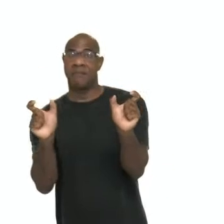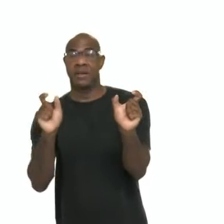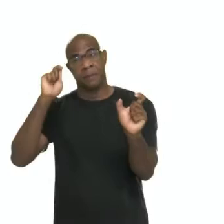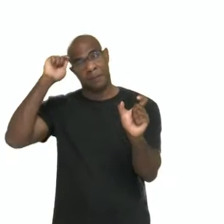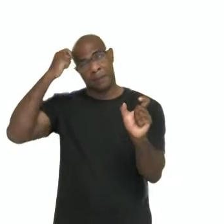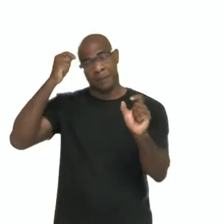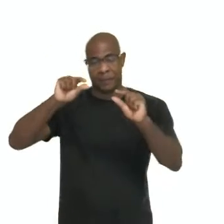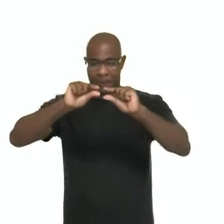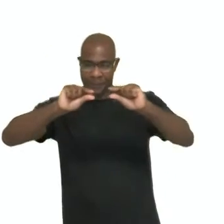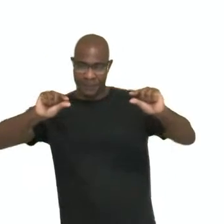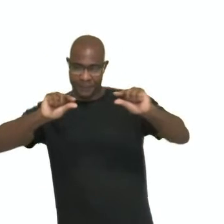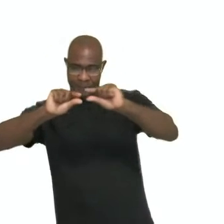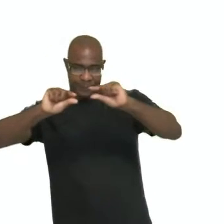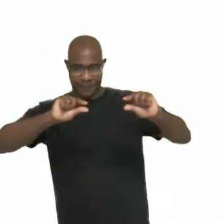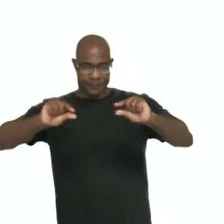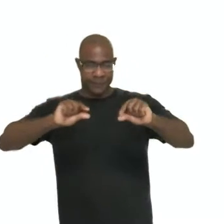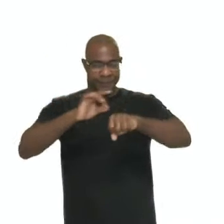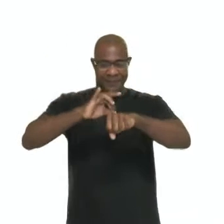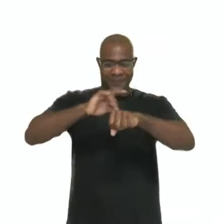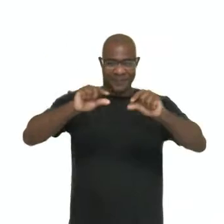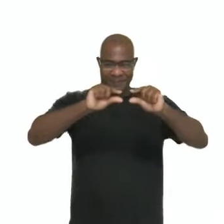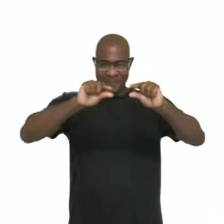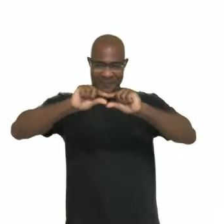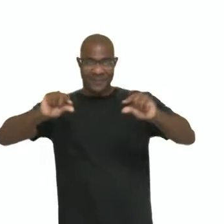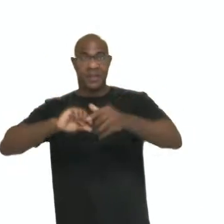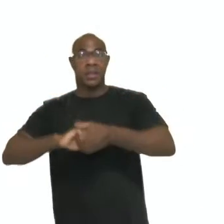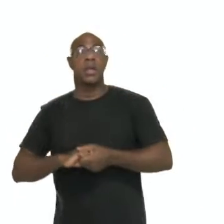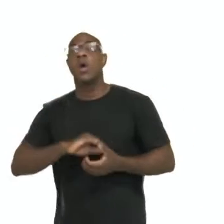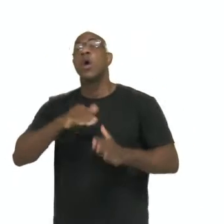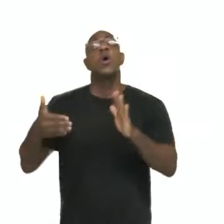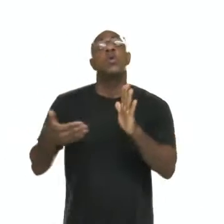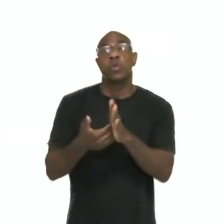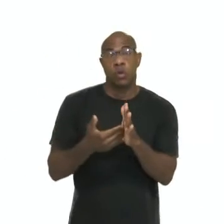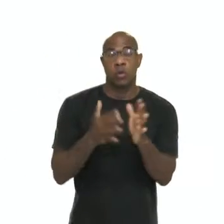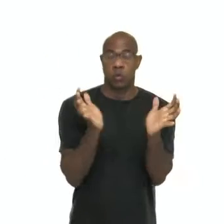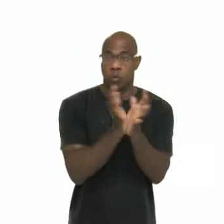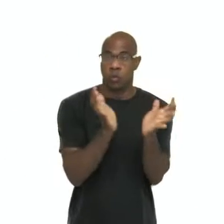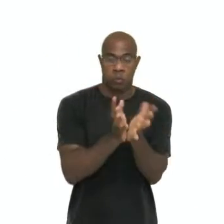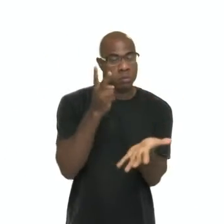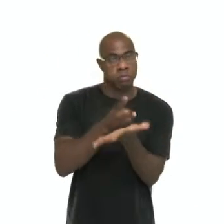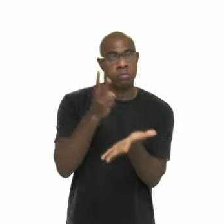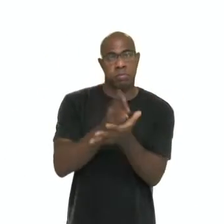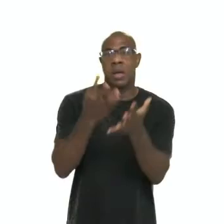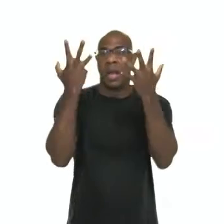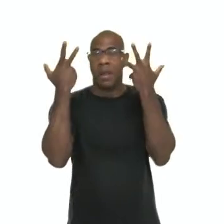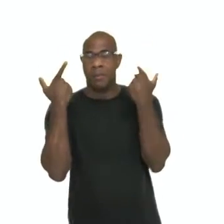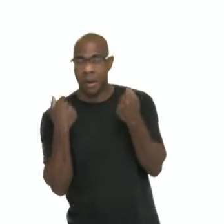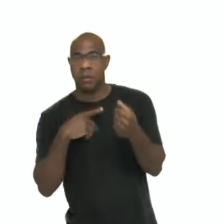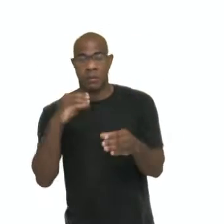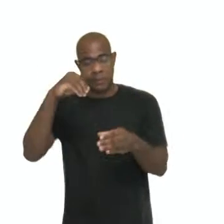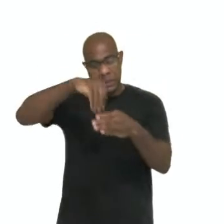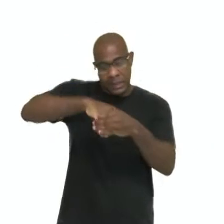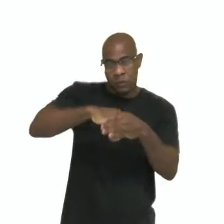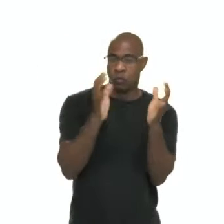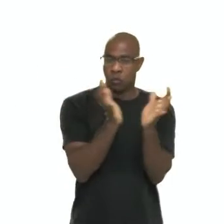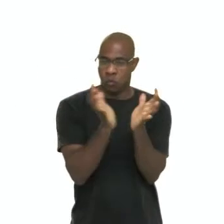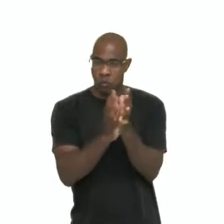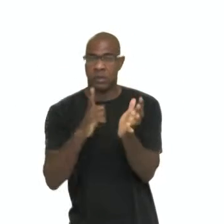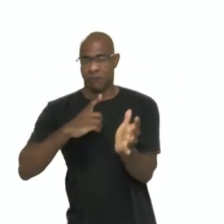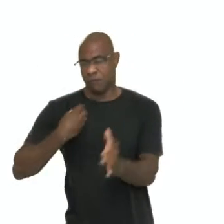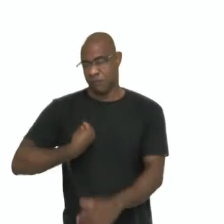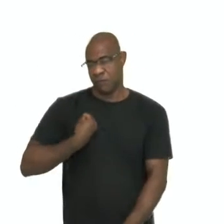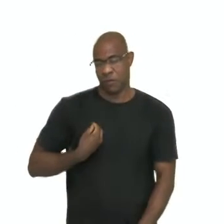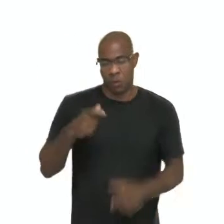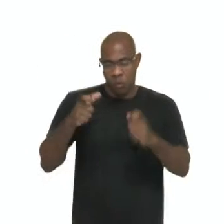negrito. Todos os indivíduos da mesma espécie animal que estavam vivendo